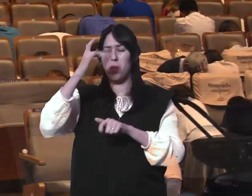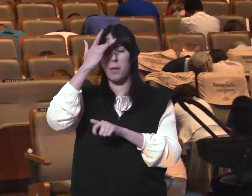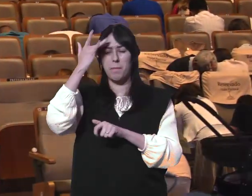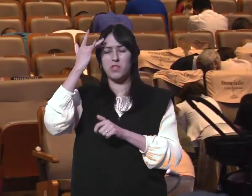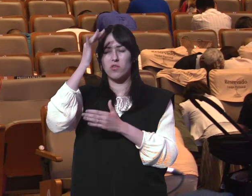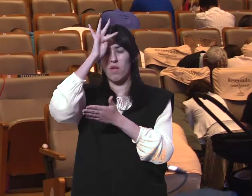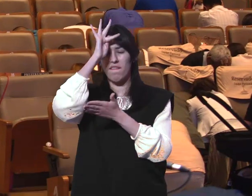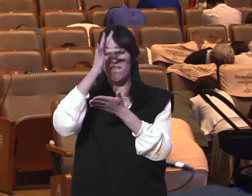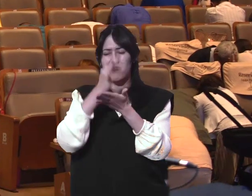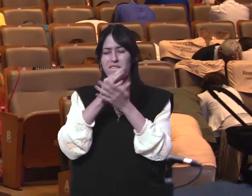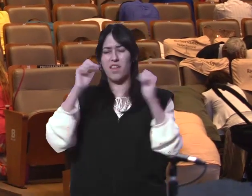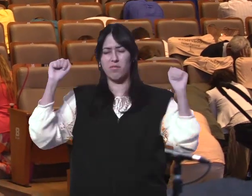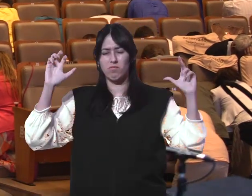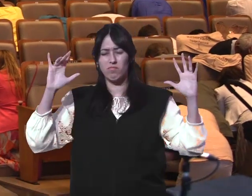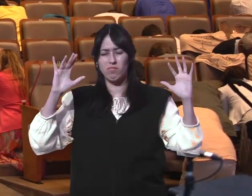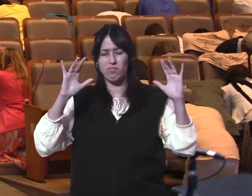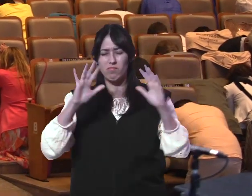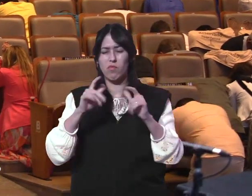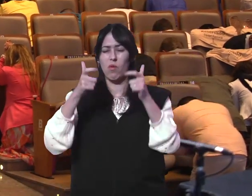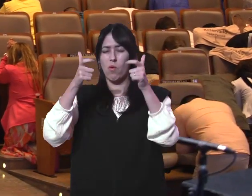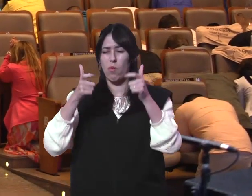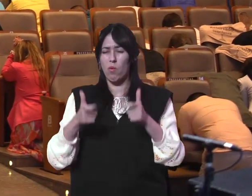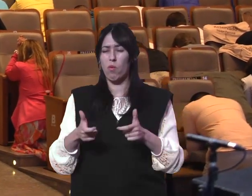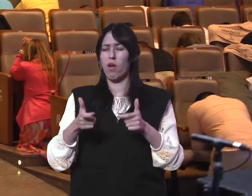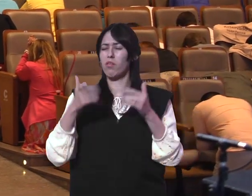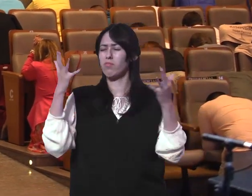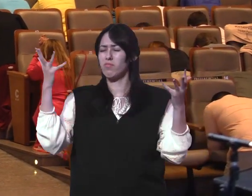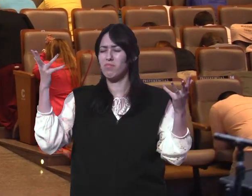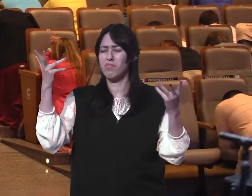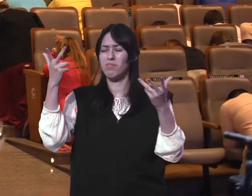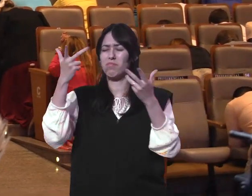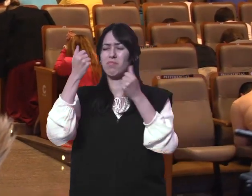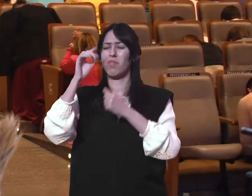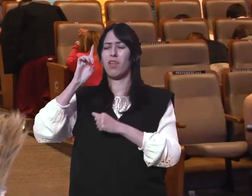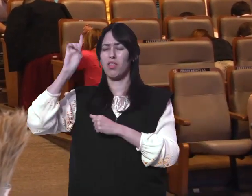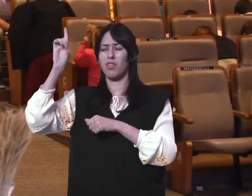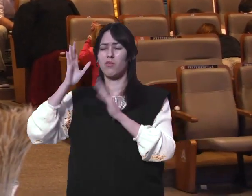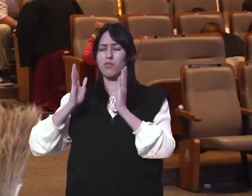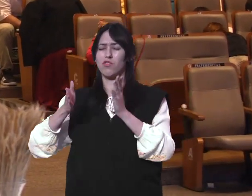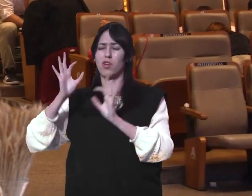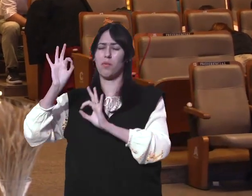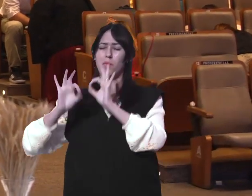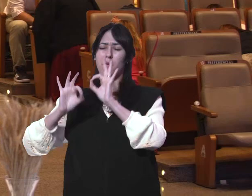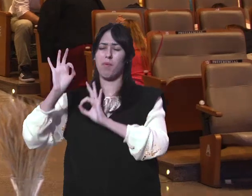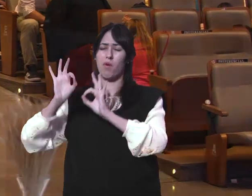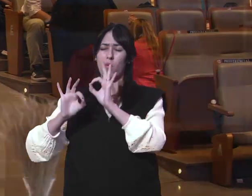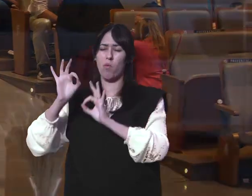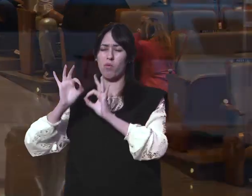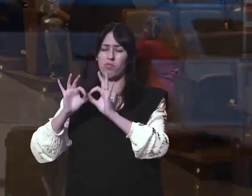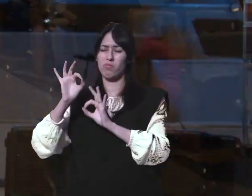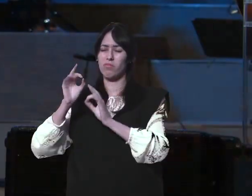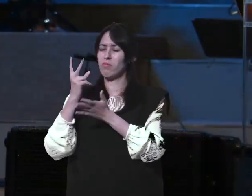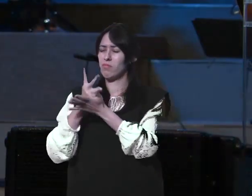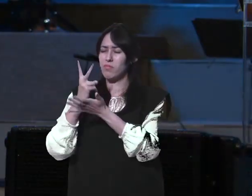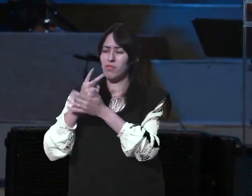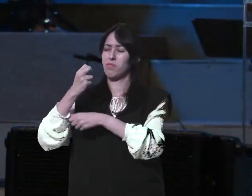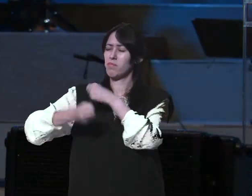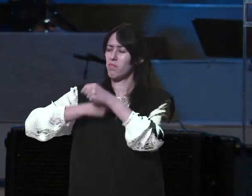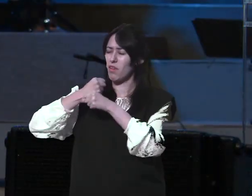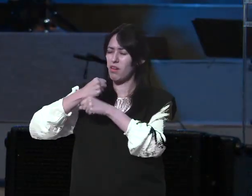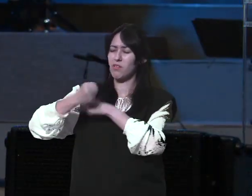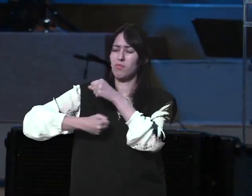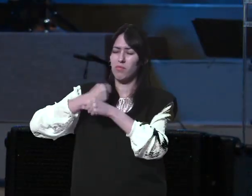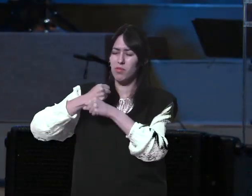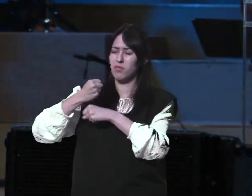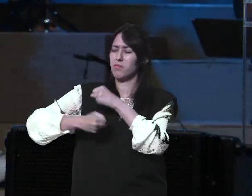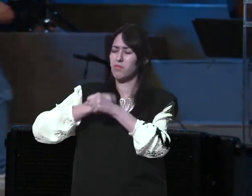é um lugar extraordinário, preparado pelo Senhor, para que ano após ano a tua palavra